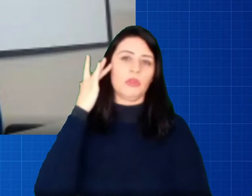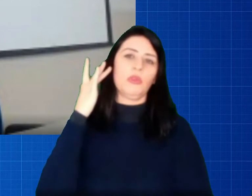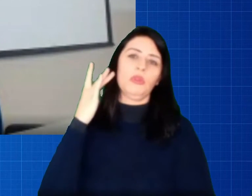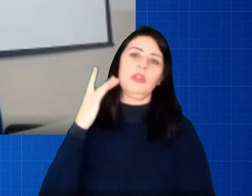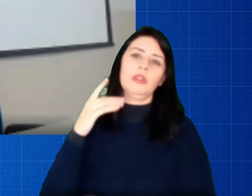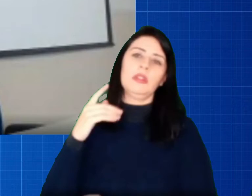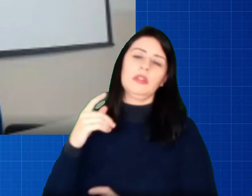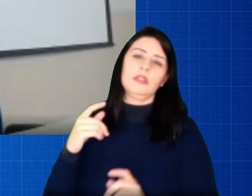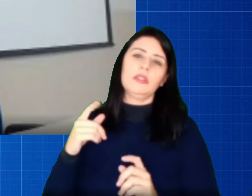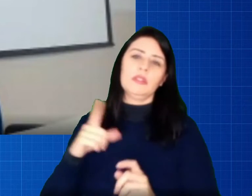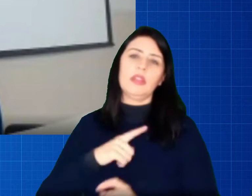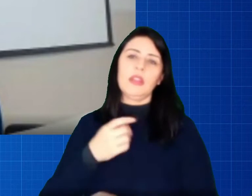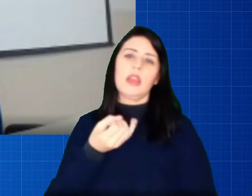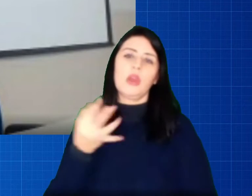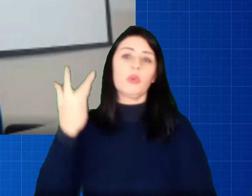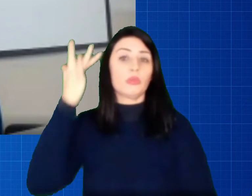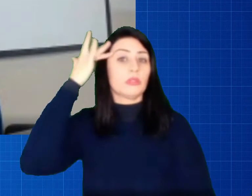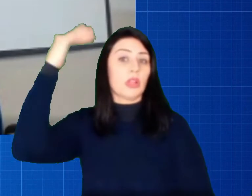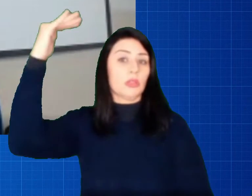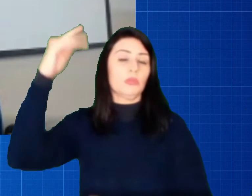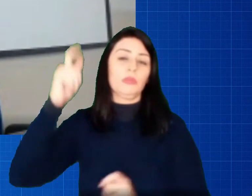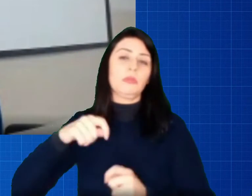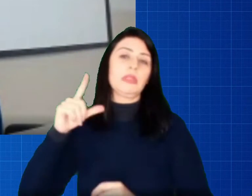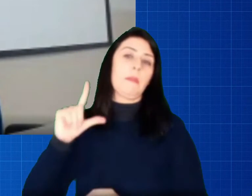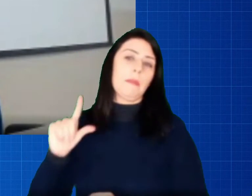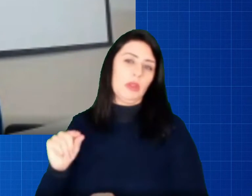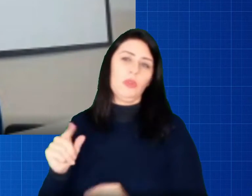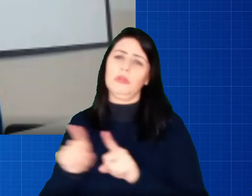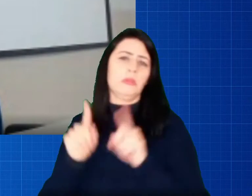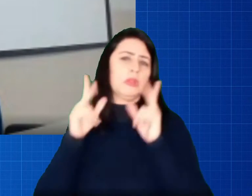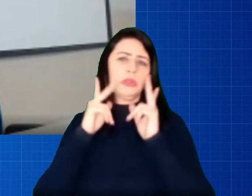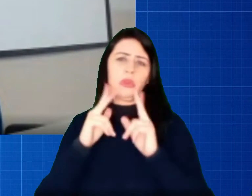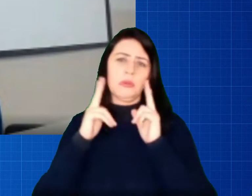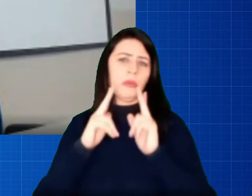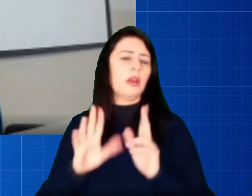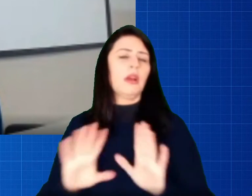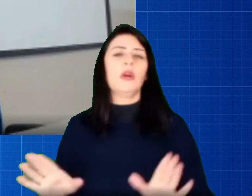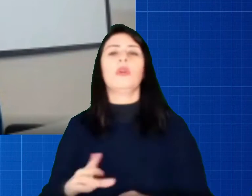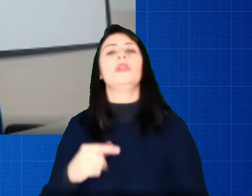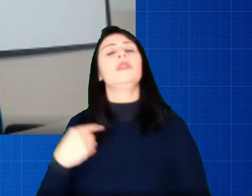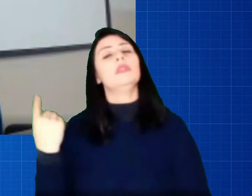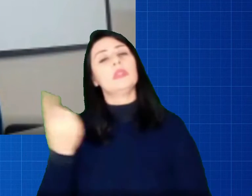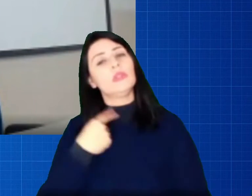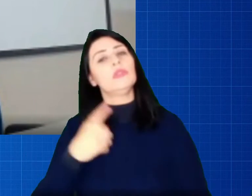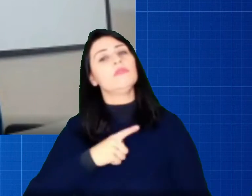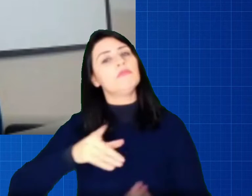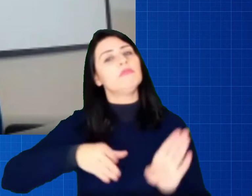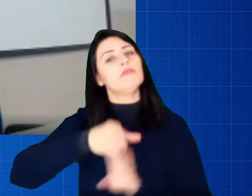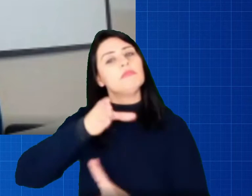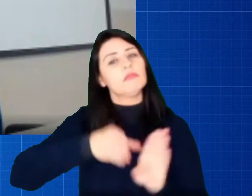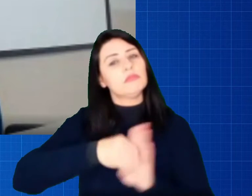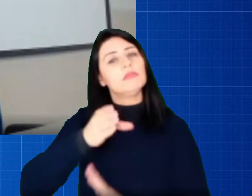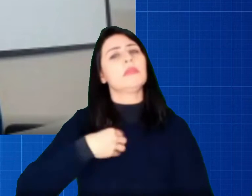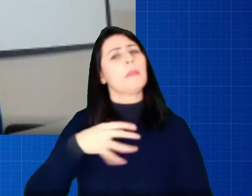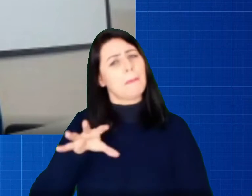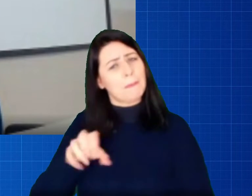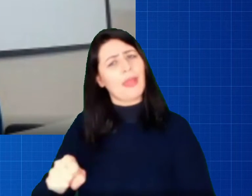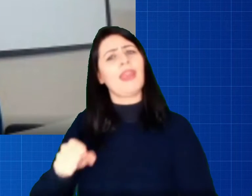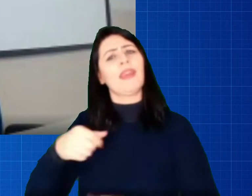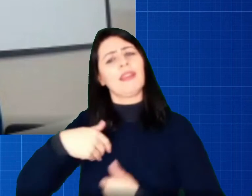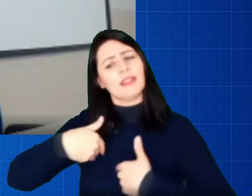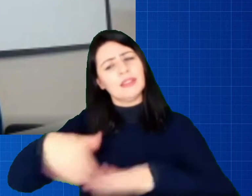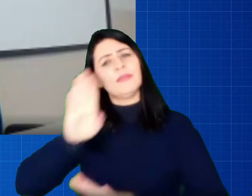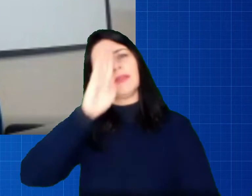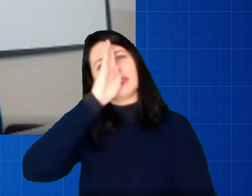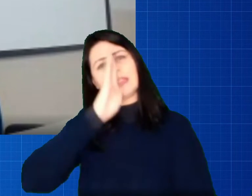para adolescentes, né? Ou para as pessoas que precisam não precisa ser adolescente, tem adulto que precisa de um diâmetro menor, isso é normal,